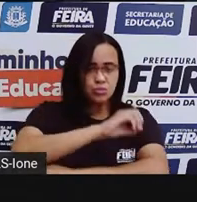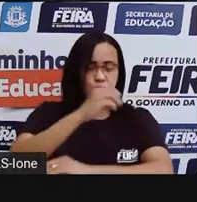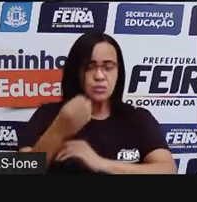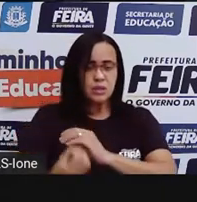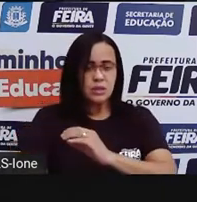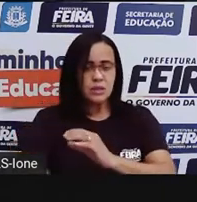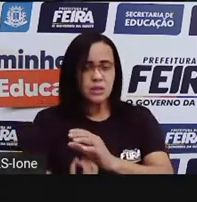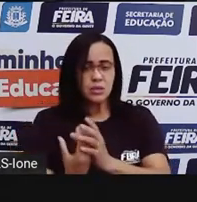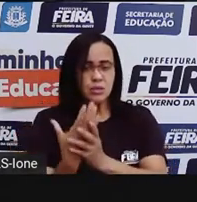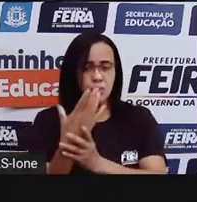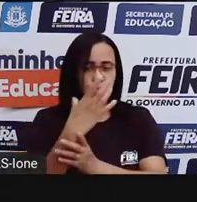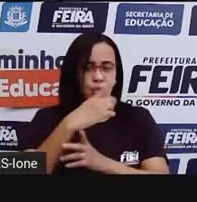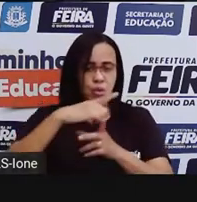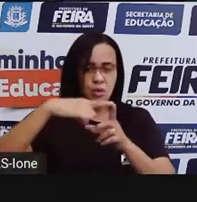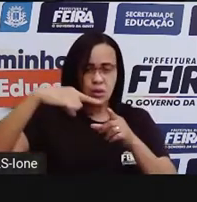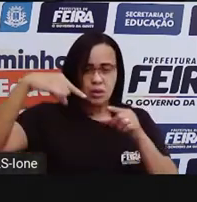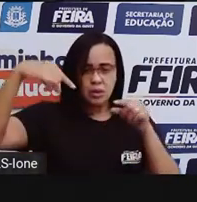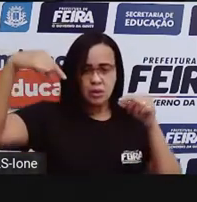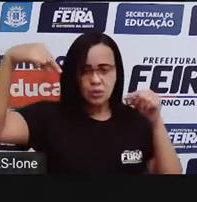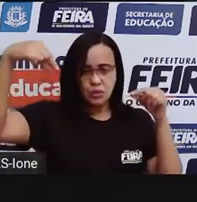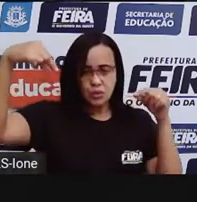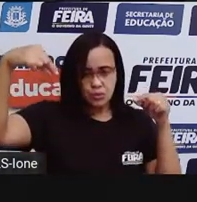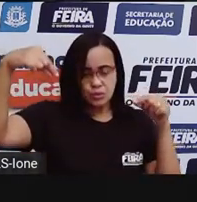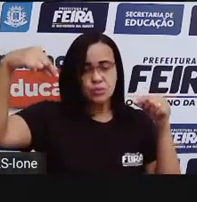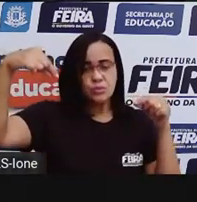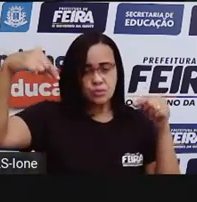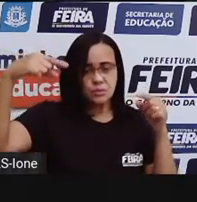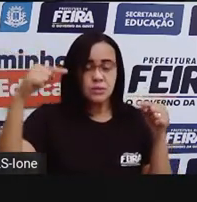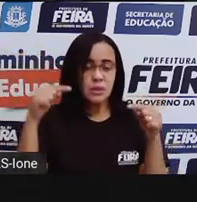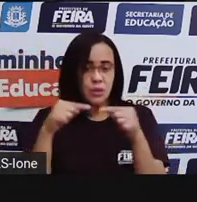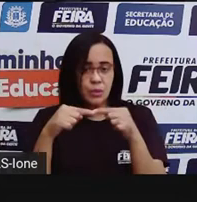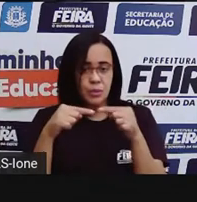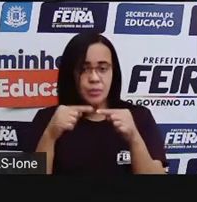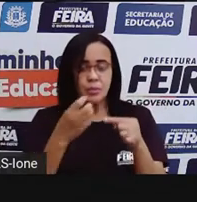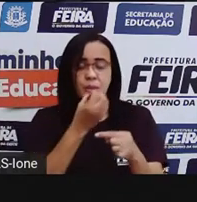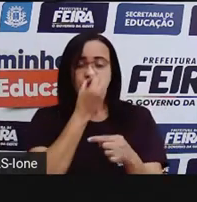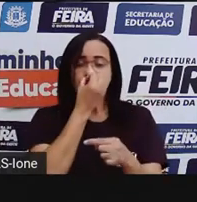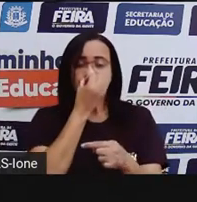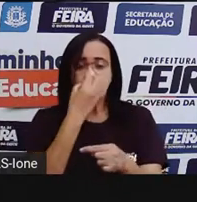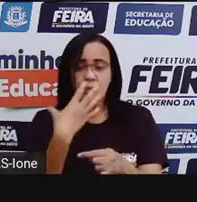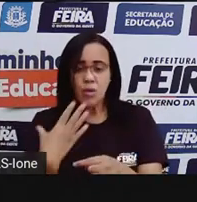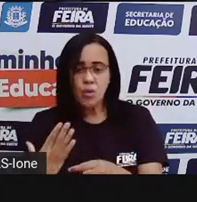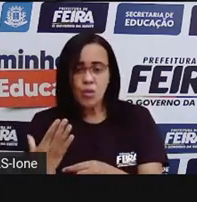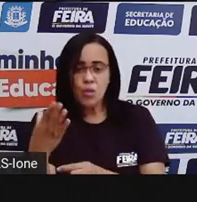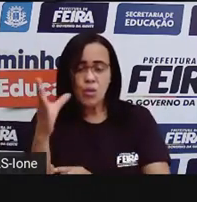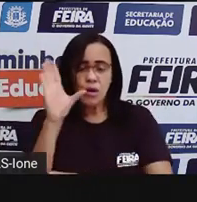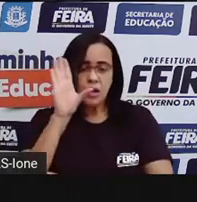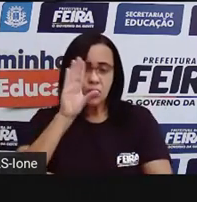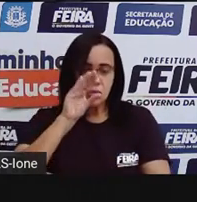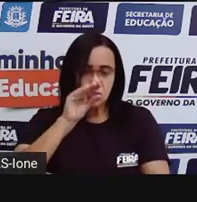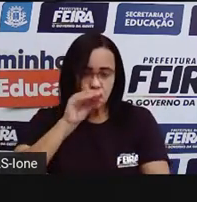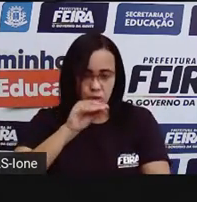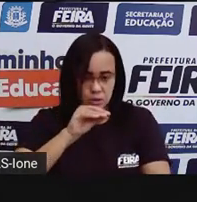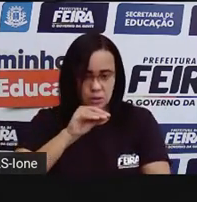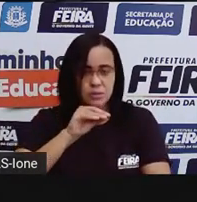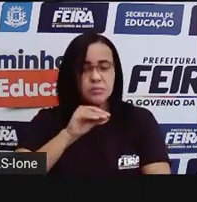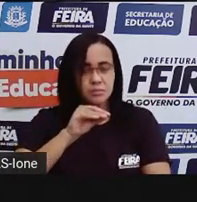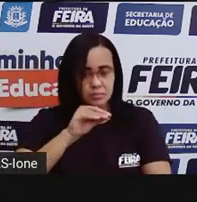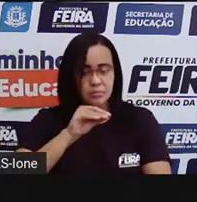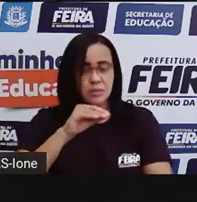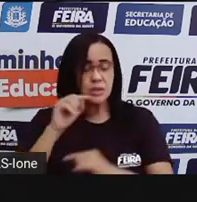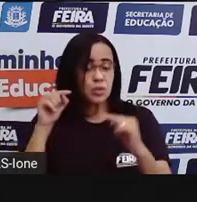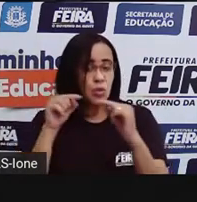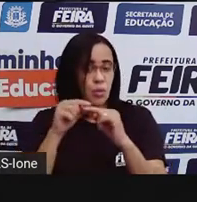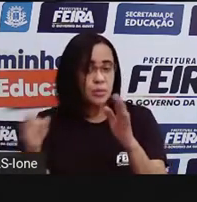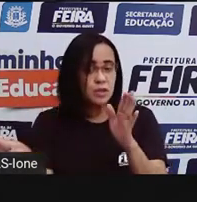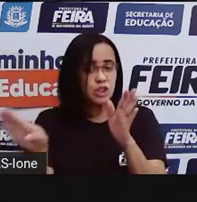noite, a gente usa good evening. Por isso que é uma boa noite de chegada. Quando eu vou chegar também, às